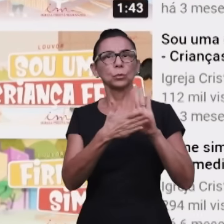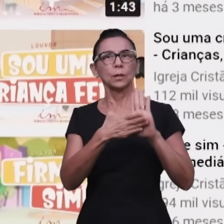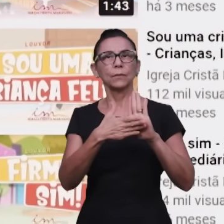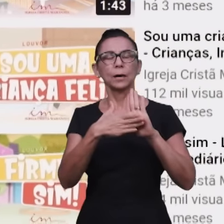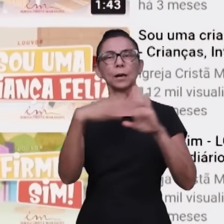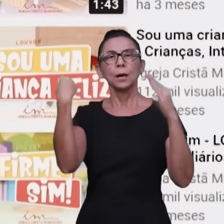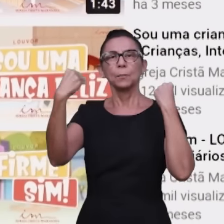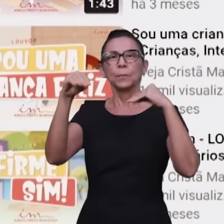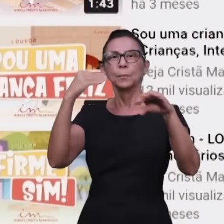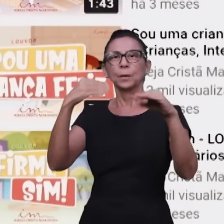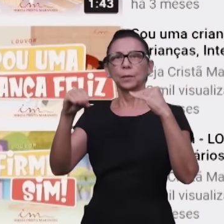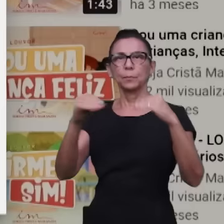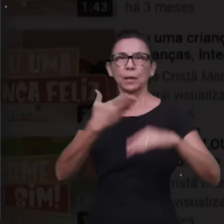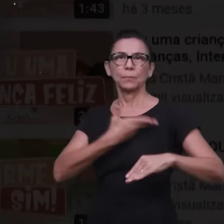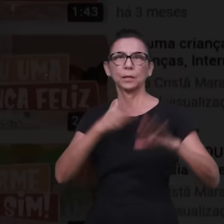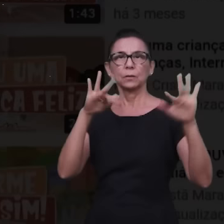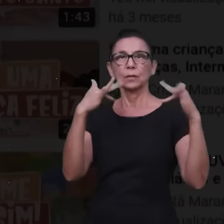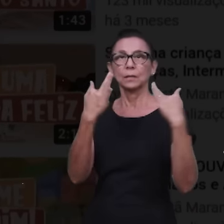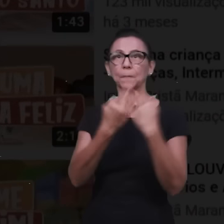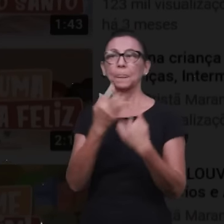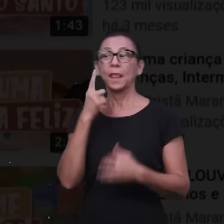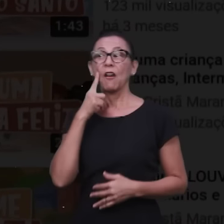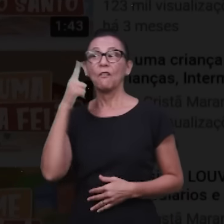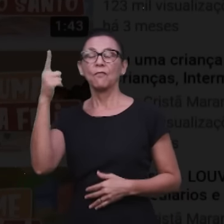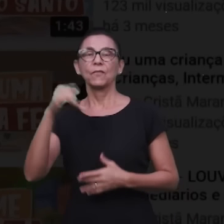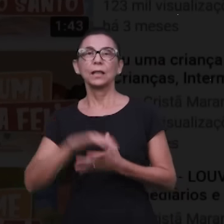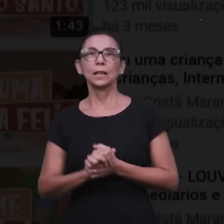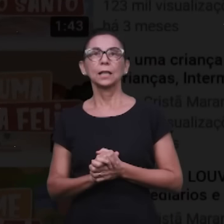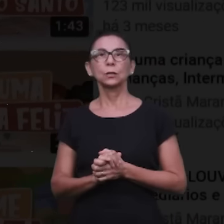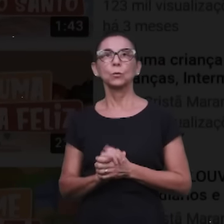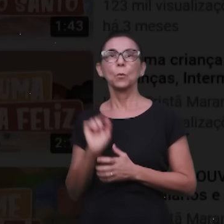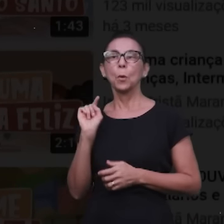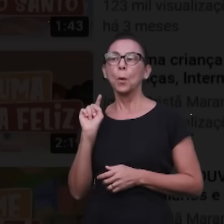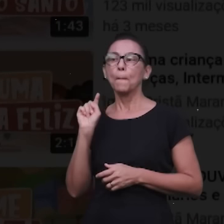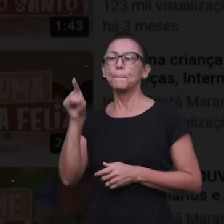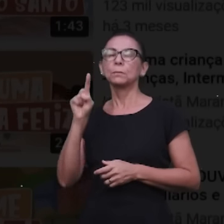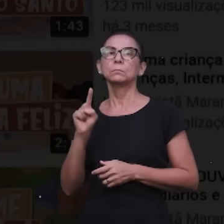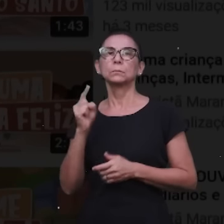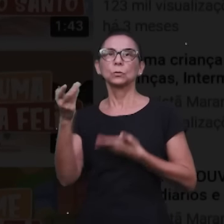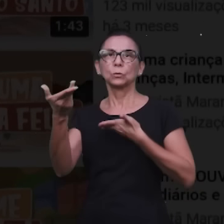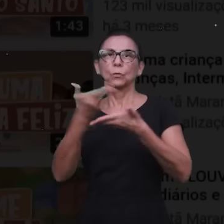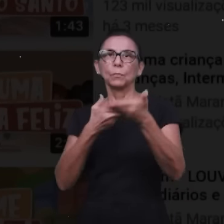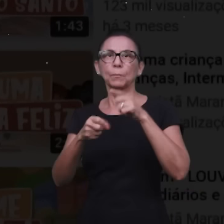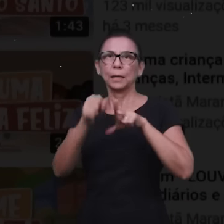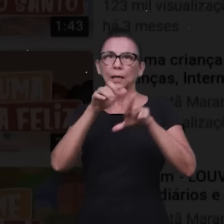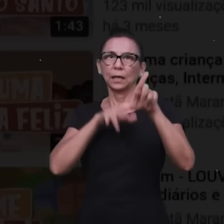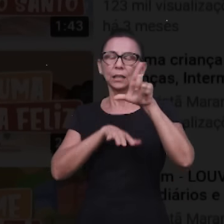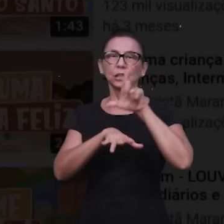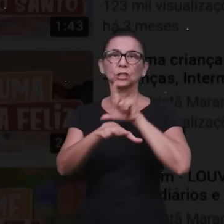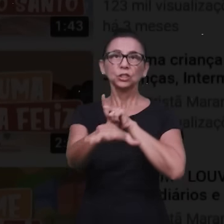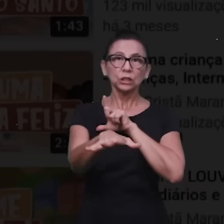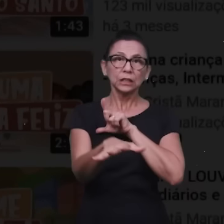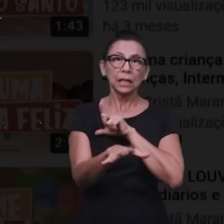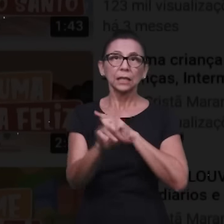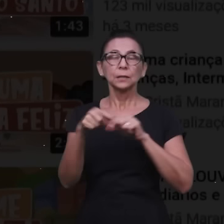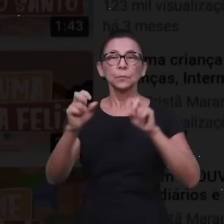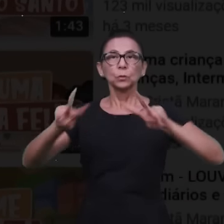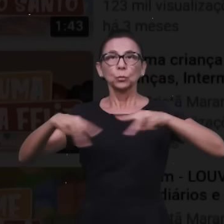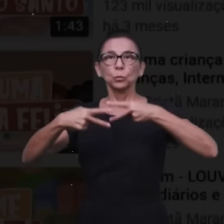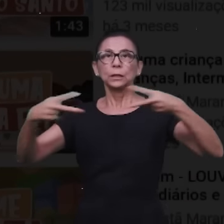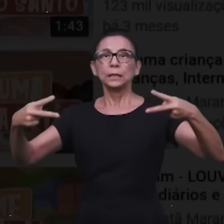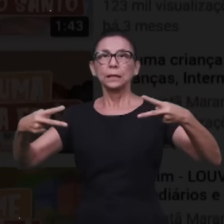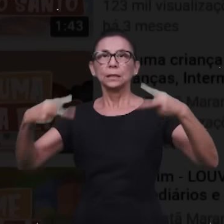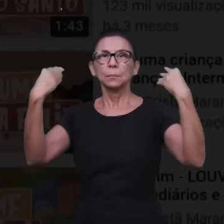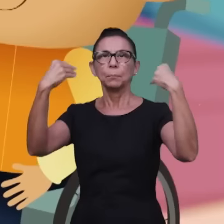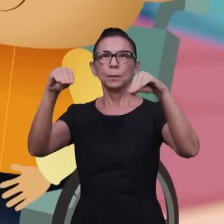ou amigo, é só clicar no botão compartilhar e depois em copiar o link e ele já fica pronto para você colar no WhatsApp. Simples